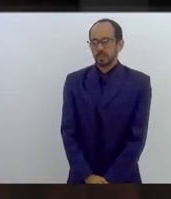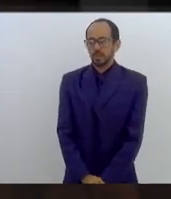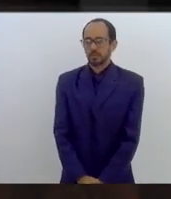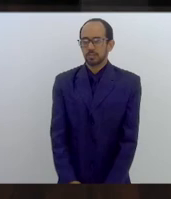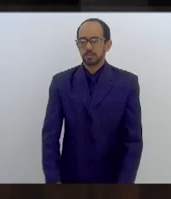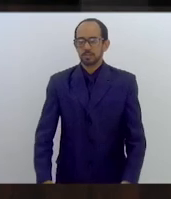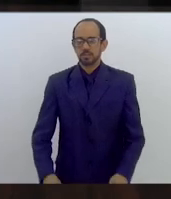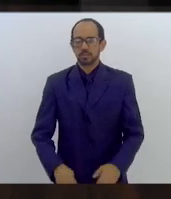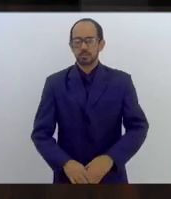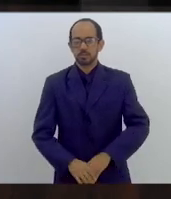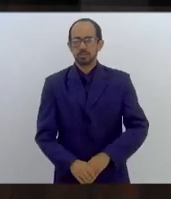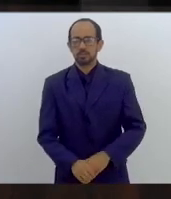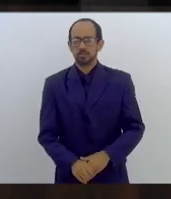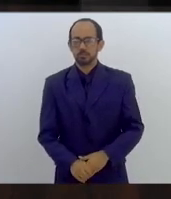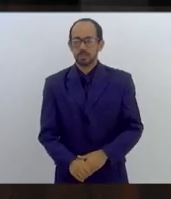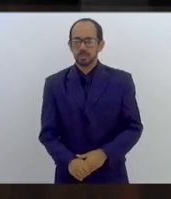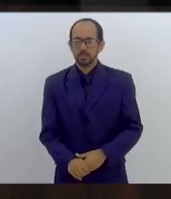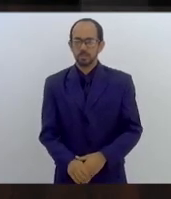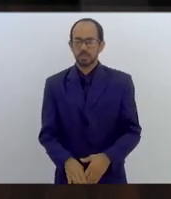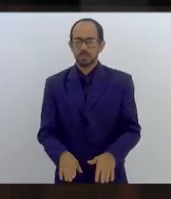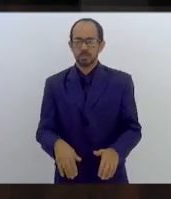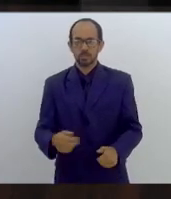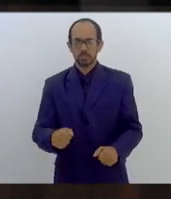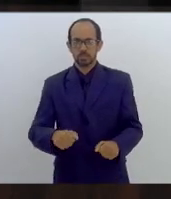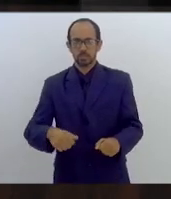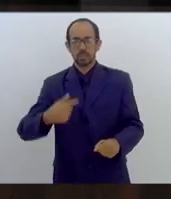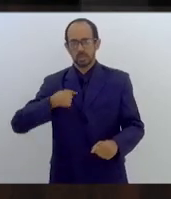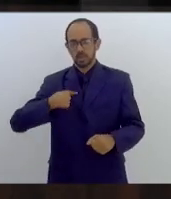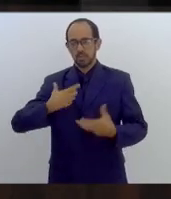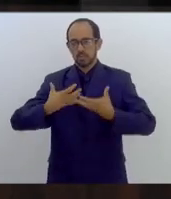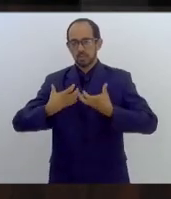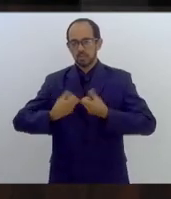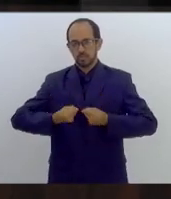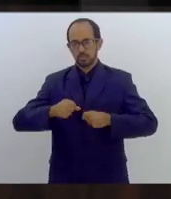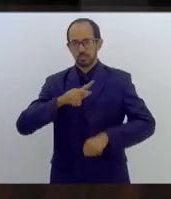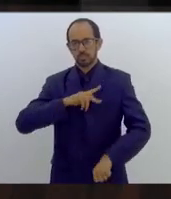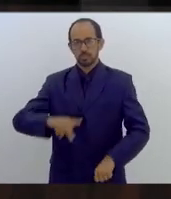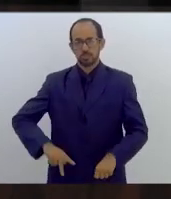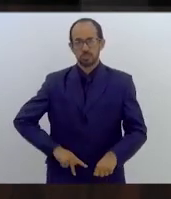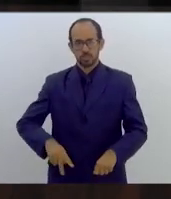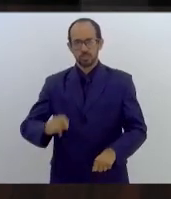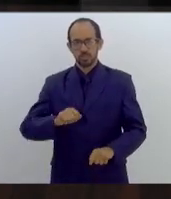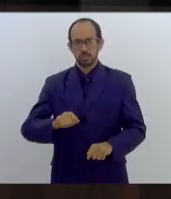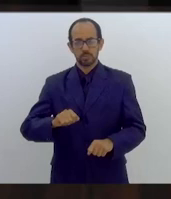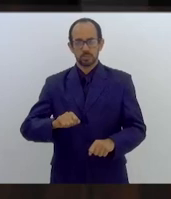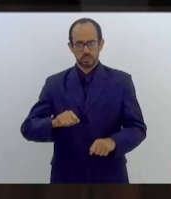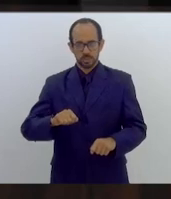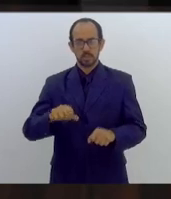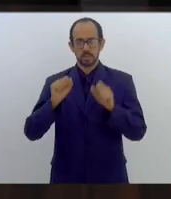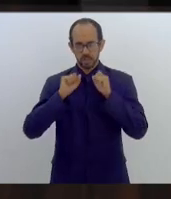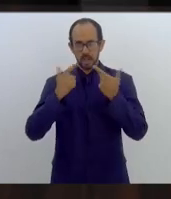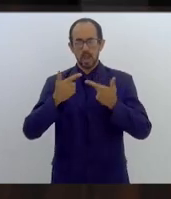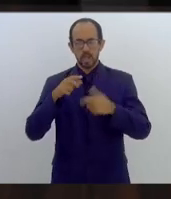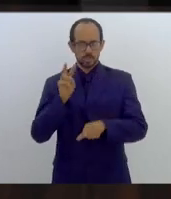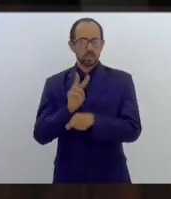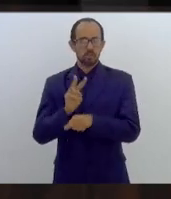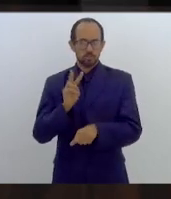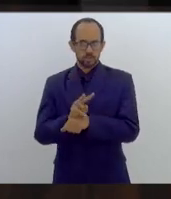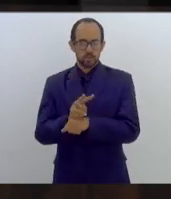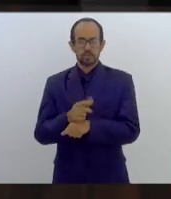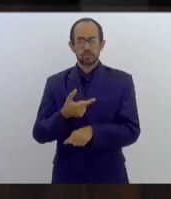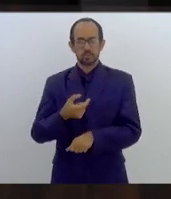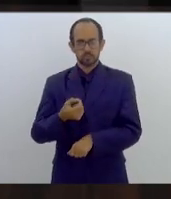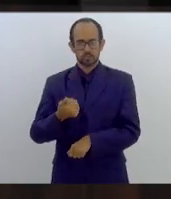interinamente assumi a presidência da Assembleia e mesmo depois de 19, como efetivamente fui eleito aqui para representar os